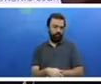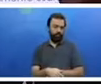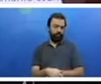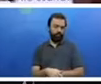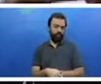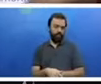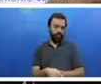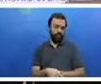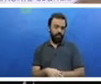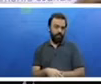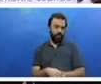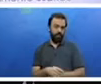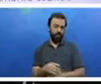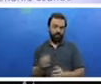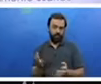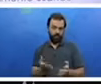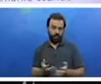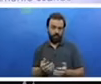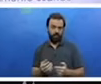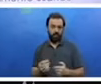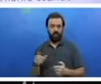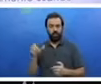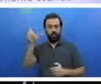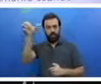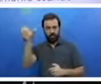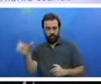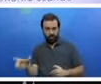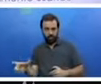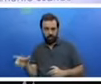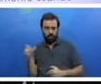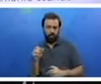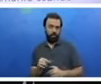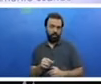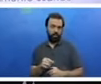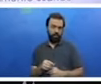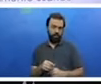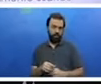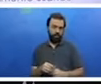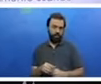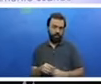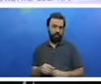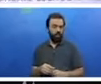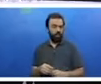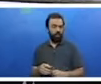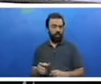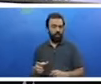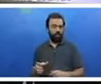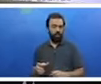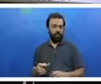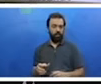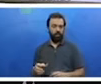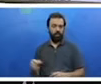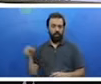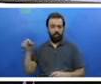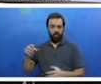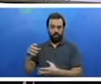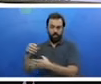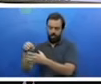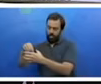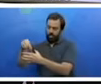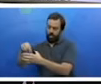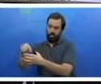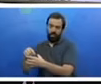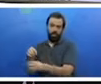nesse líquido. Já no segundo experimento, nesse mesmo sistema, foi colocado aqui